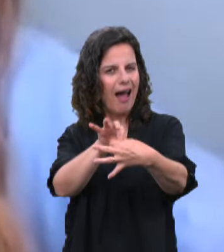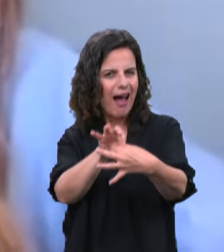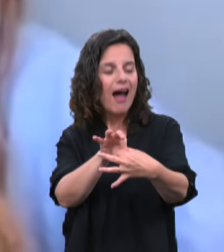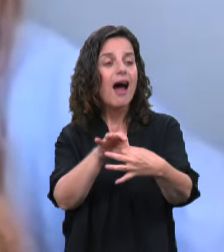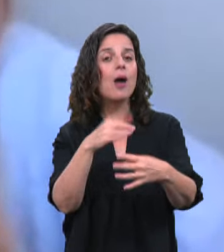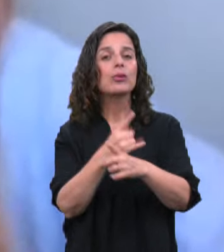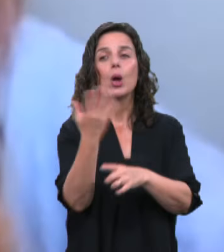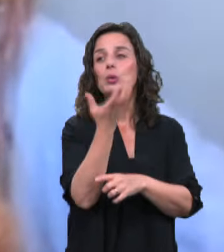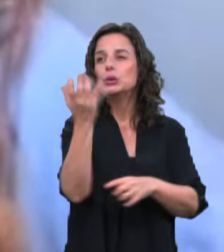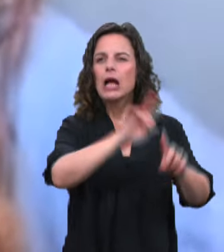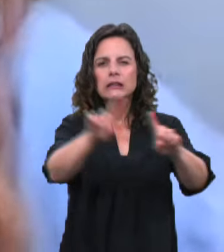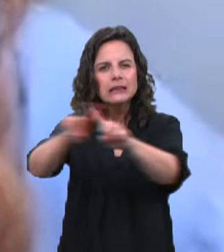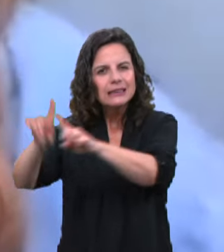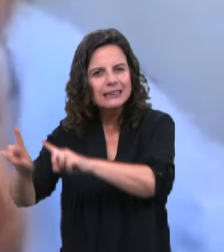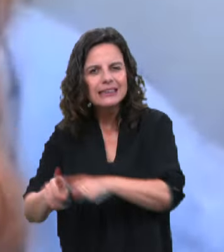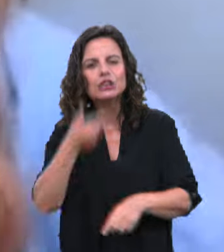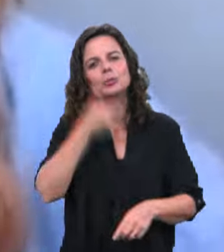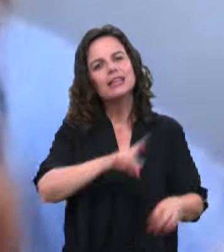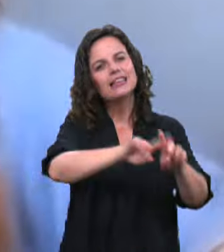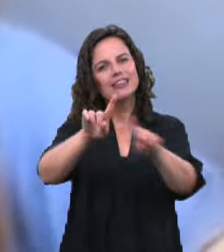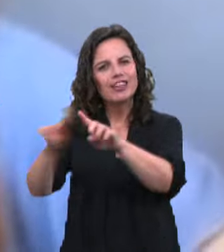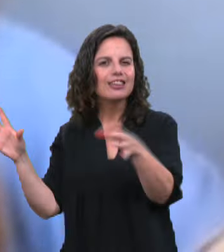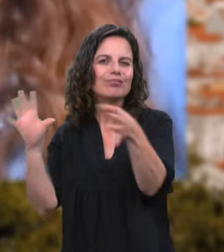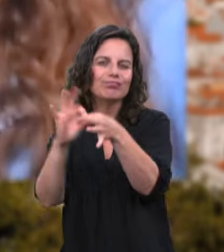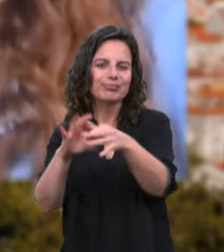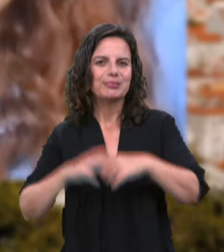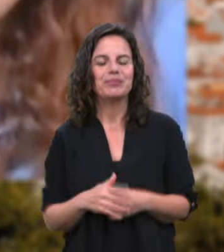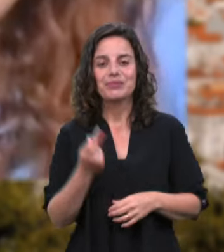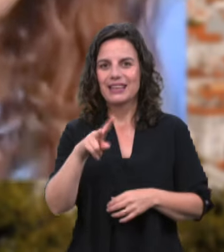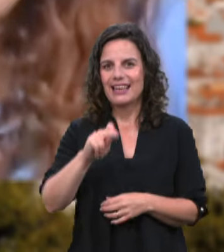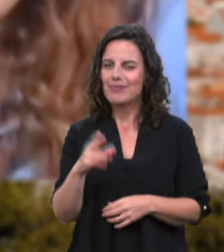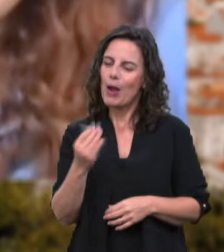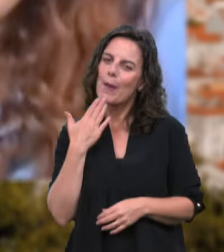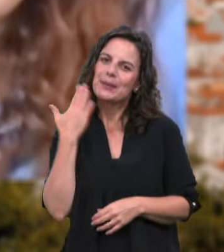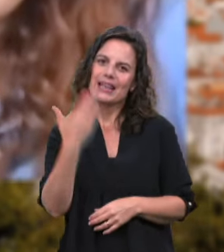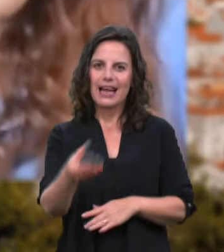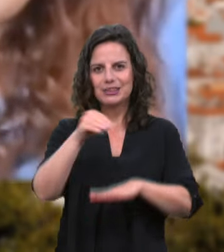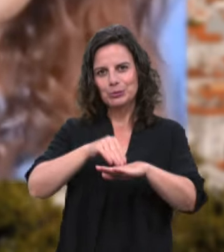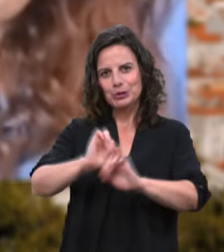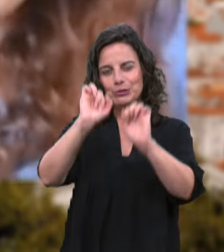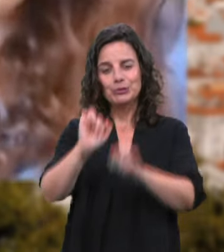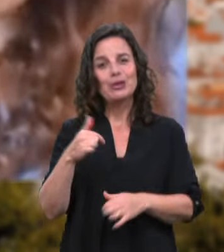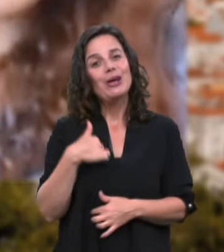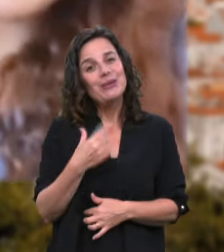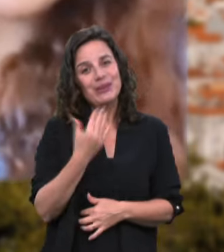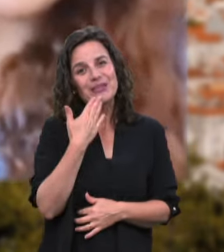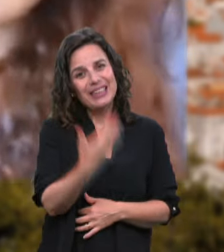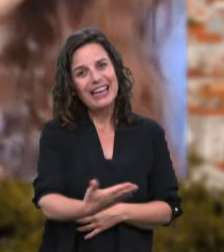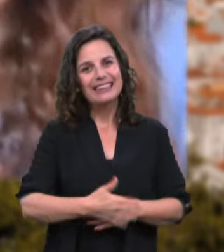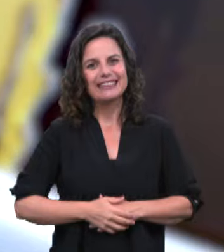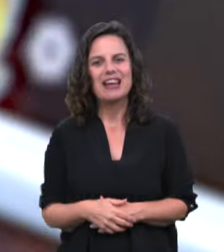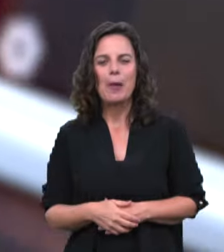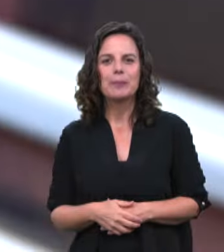de tantas culturas diferentes e experiências diferentes. Ana, muito obrigada pelo seu testemunho. Muito